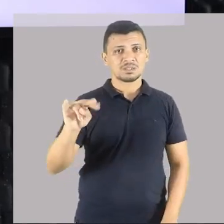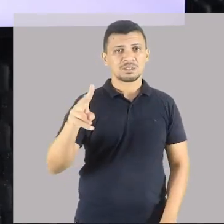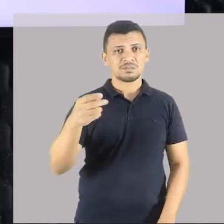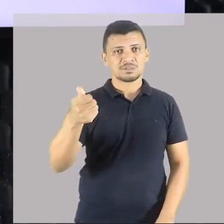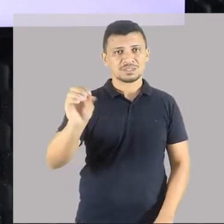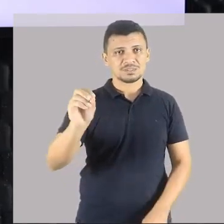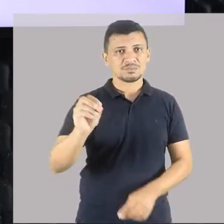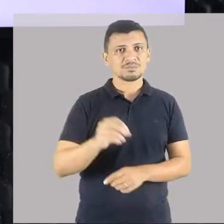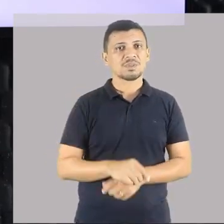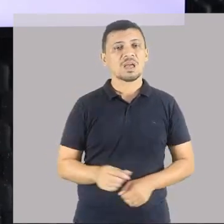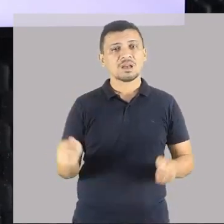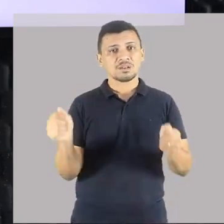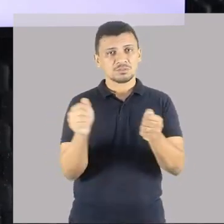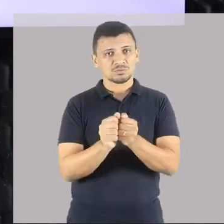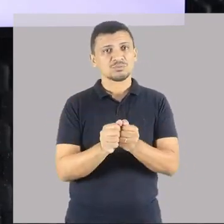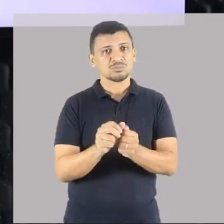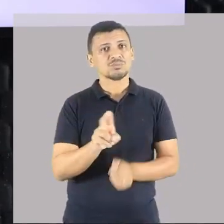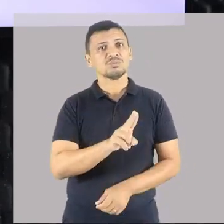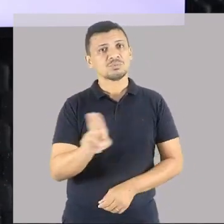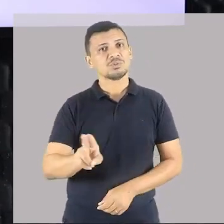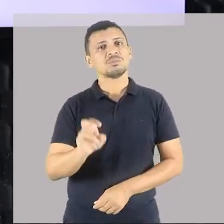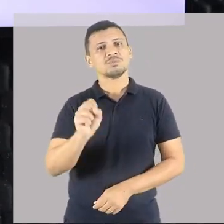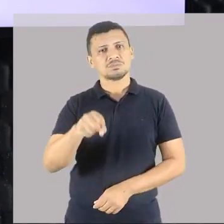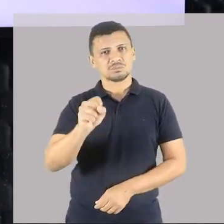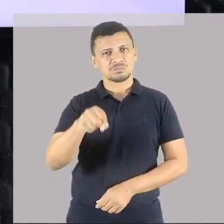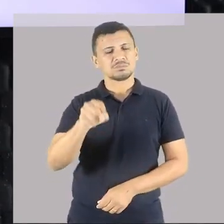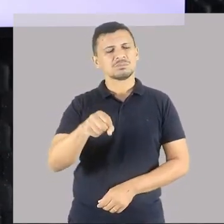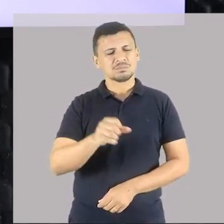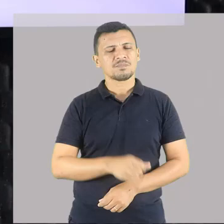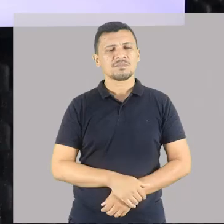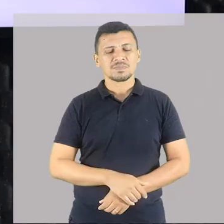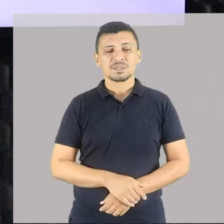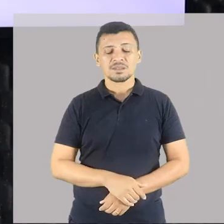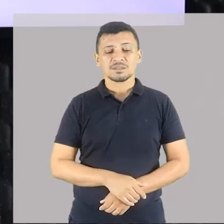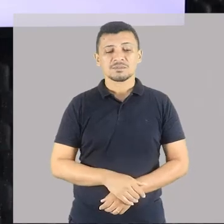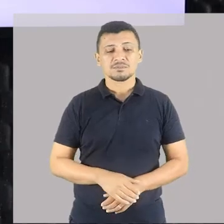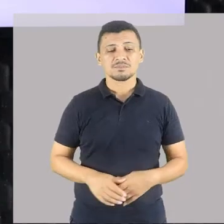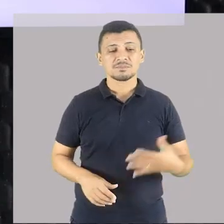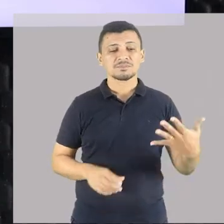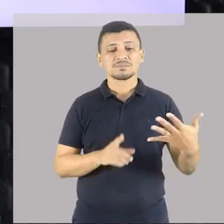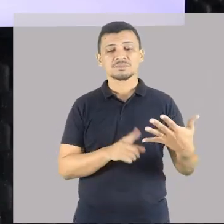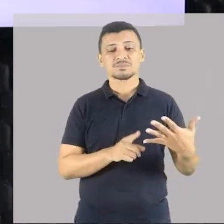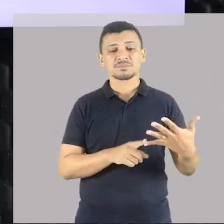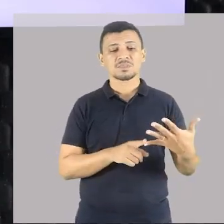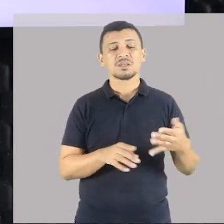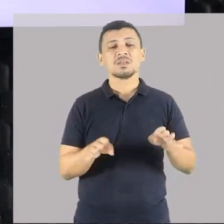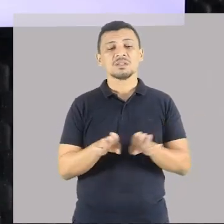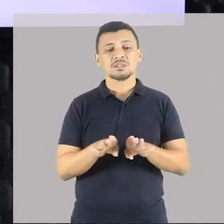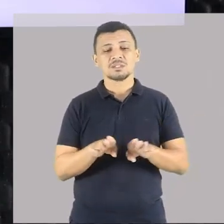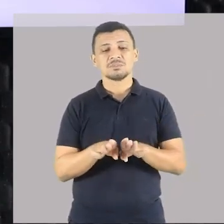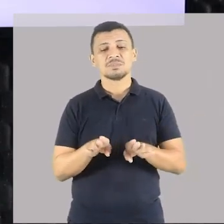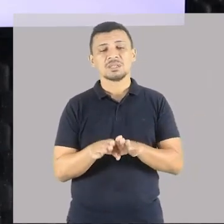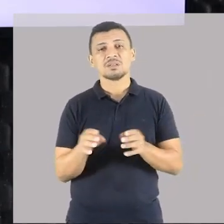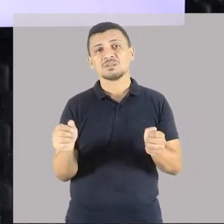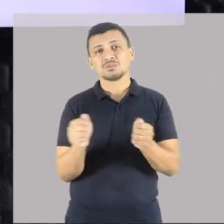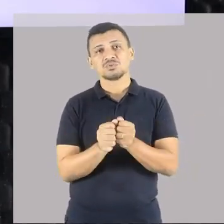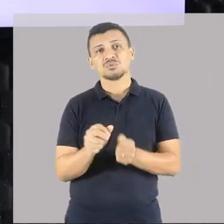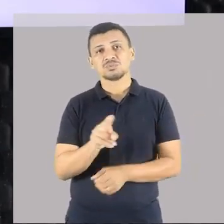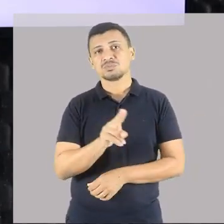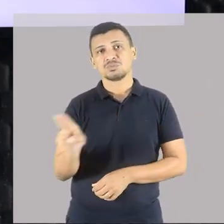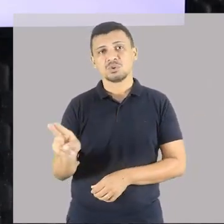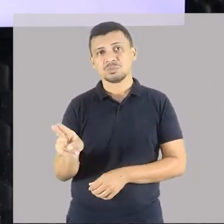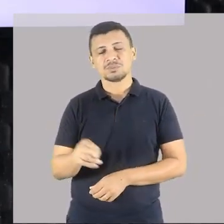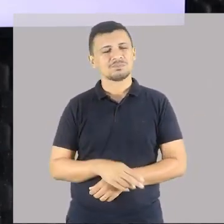adjunto adnominal. Mas ele ele afirmou na letra C que a intervenção também é adjunta adnominal.